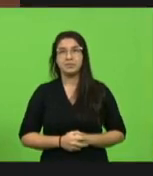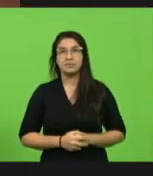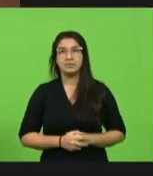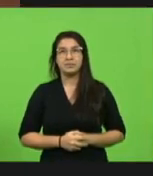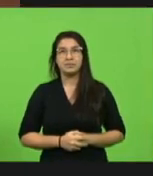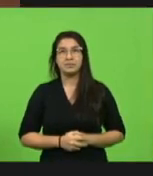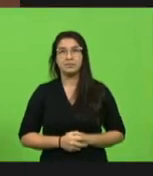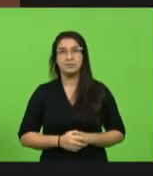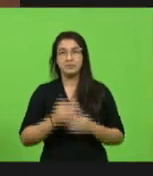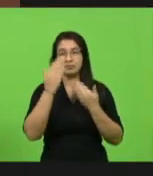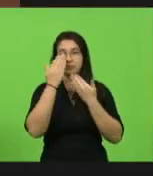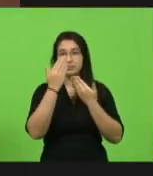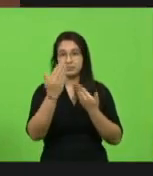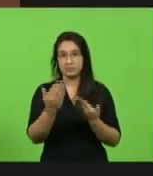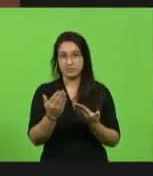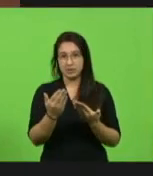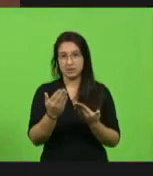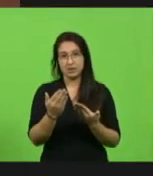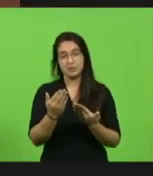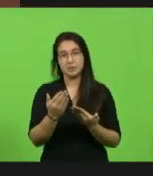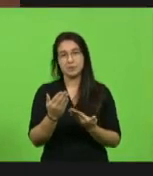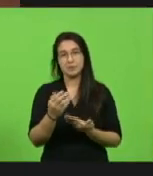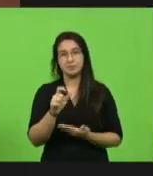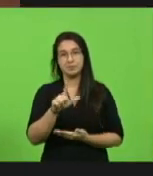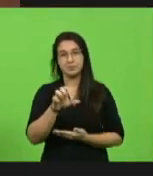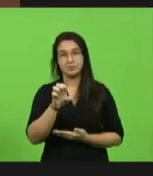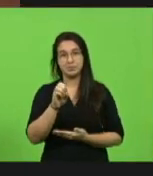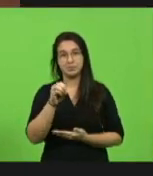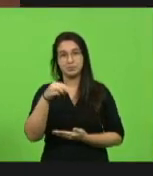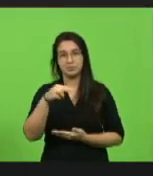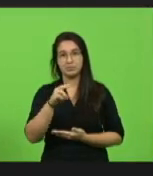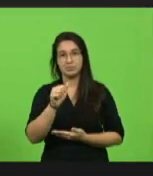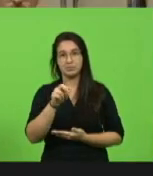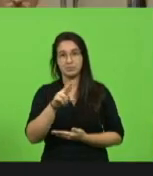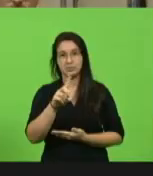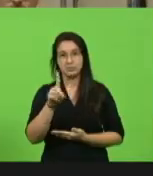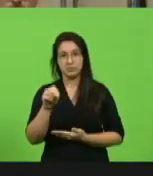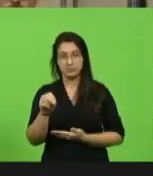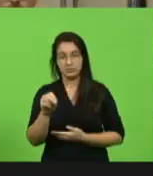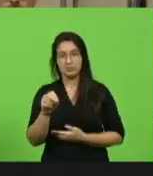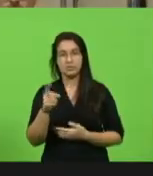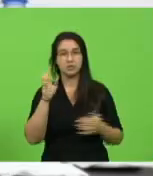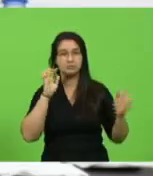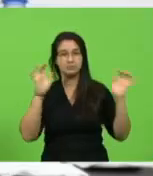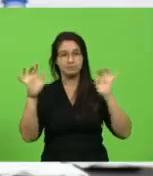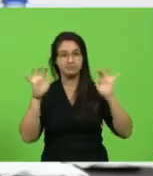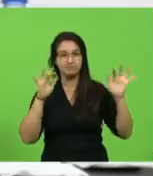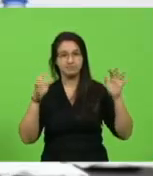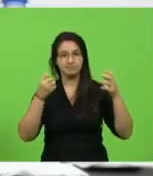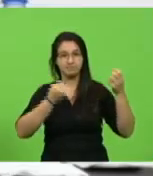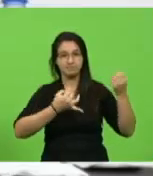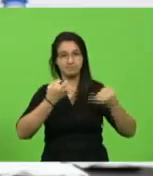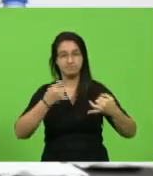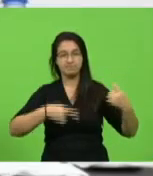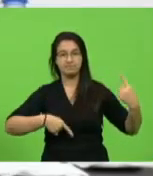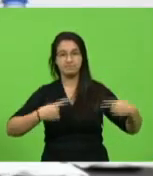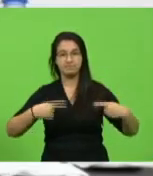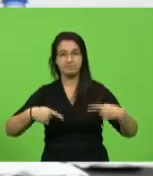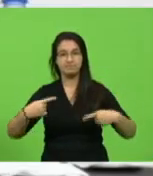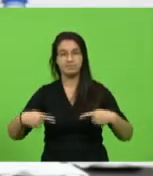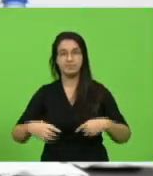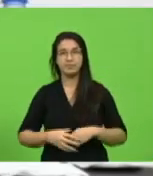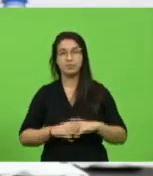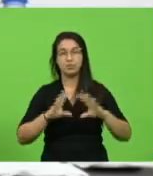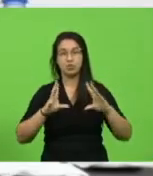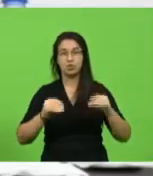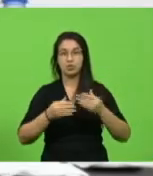Muito obrigado, doutor Leonardo Borchardt, por sua participação, reflexão e contribuição ao debate. Muito obrigado a todos os